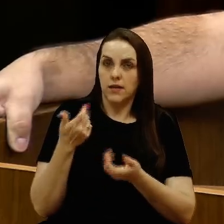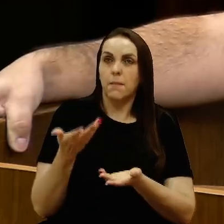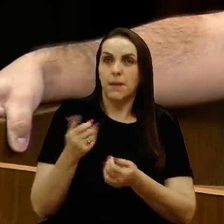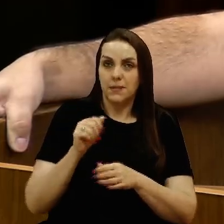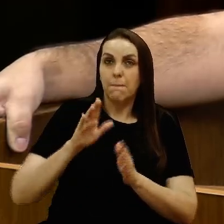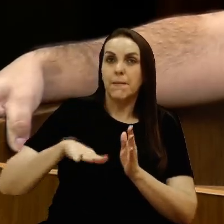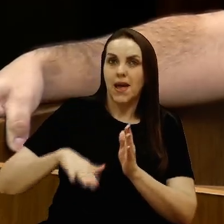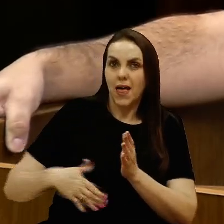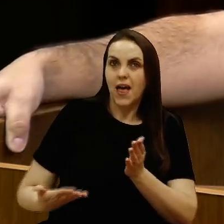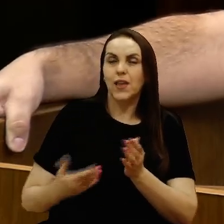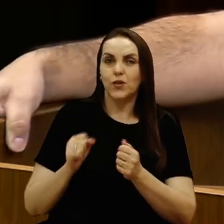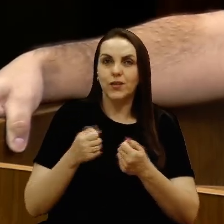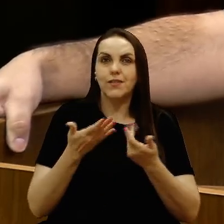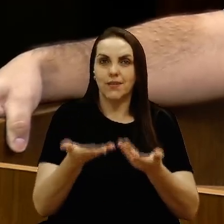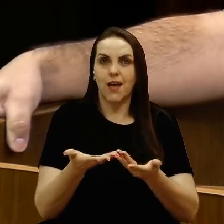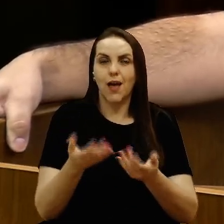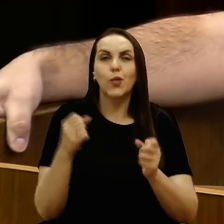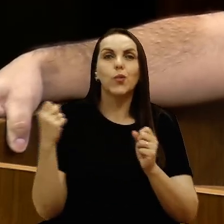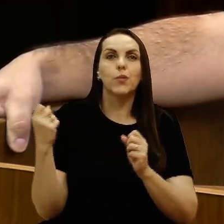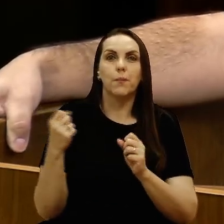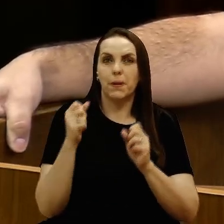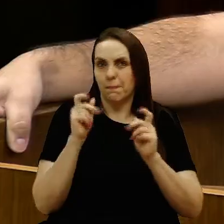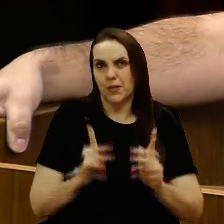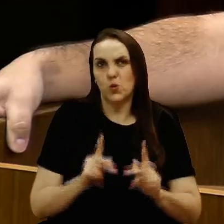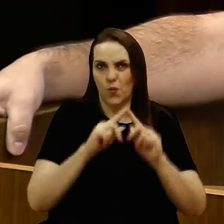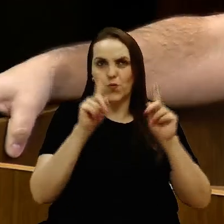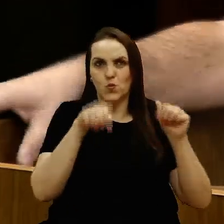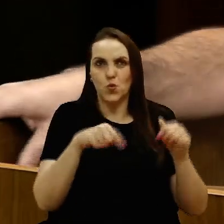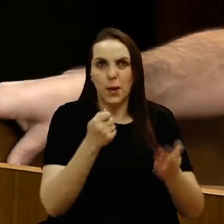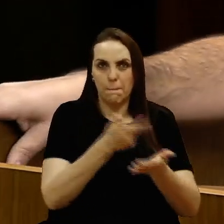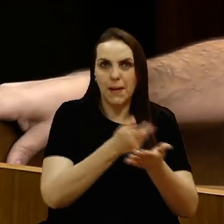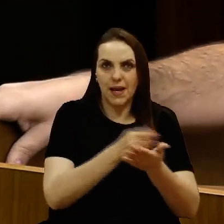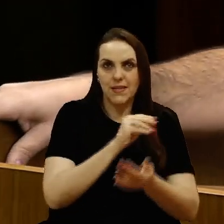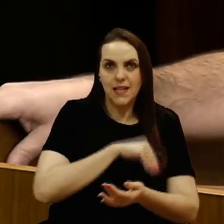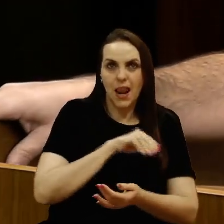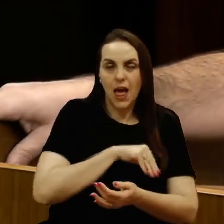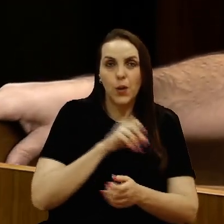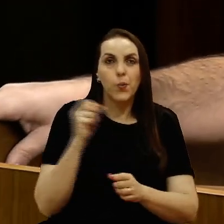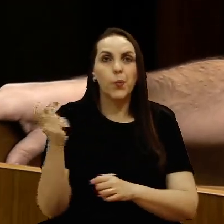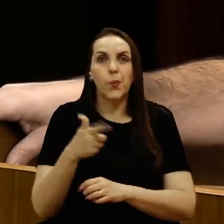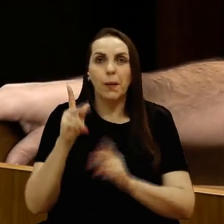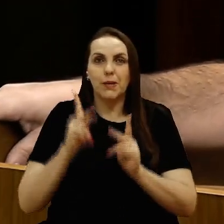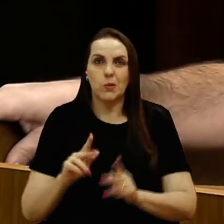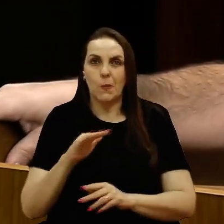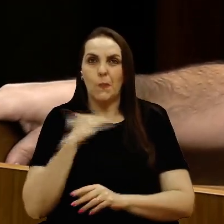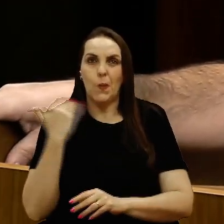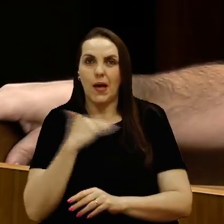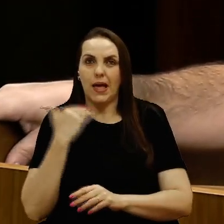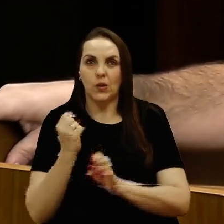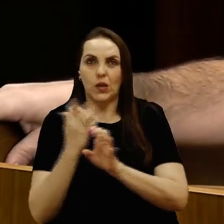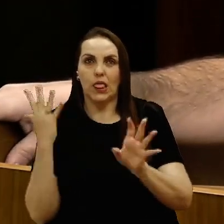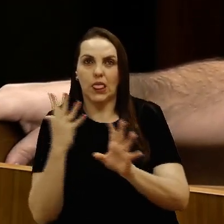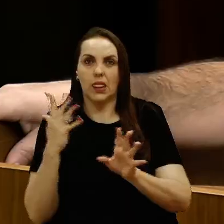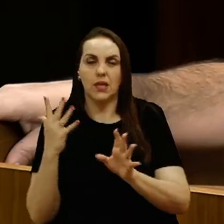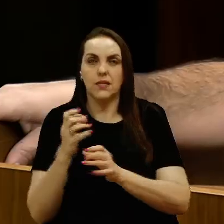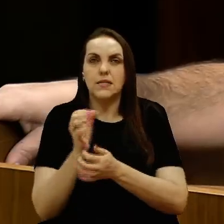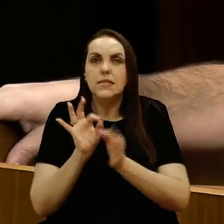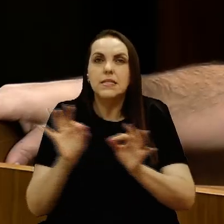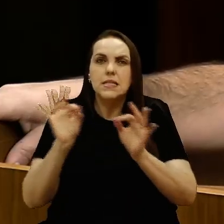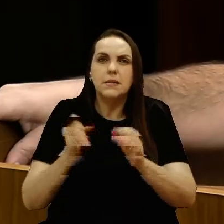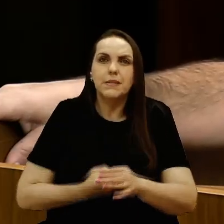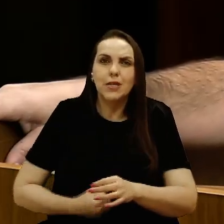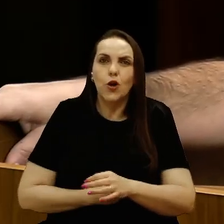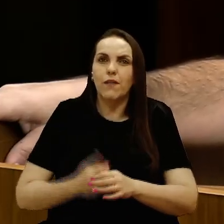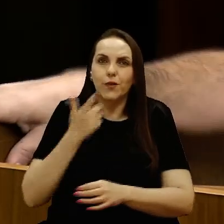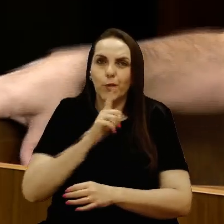morrendo na fila, né, porque não consegue uma simples ecografia. E era isso, presidente, que eu tinha para falar, acho que falei até